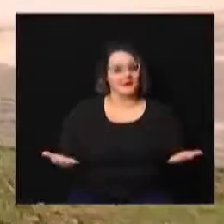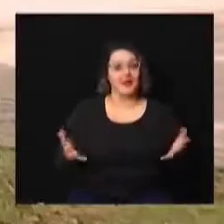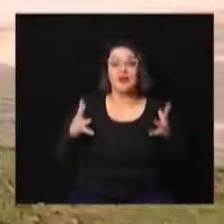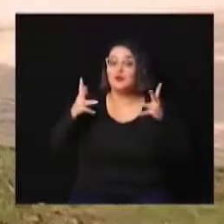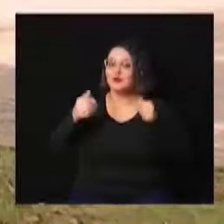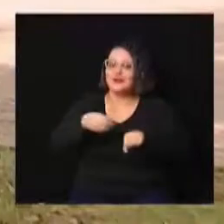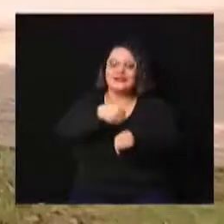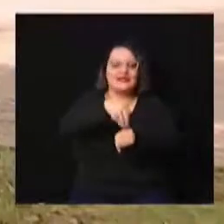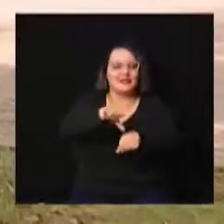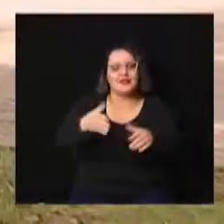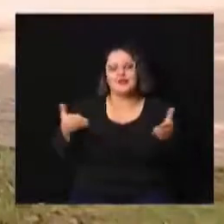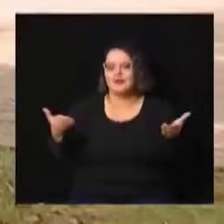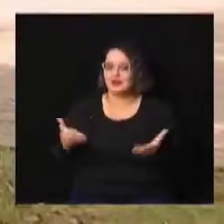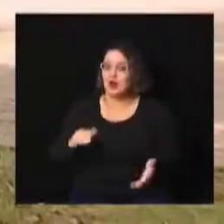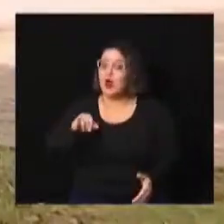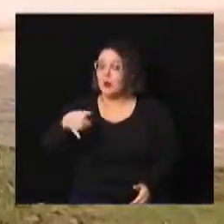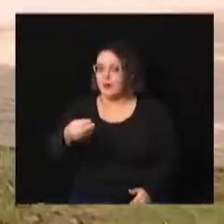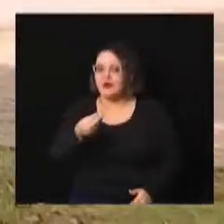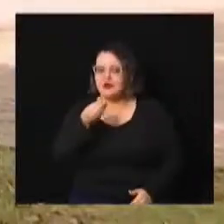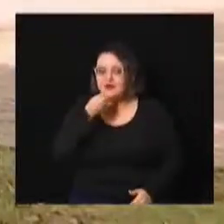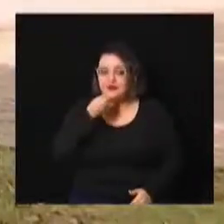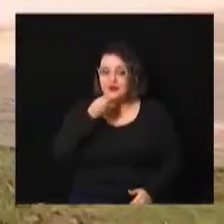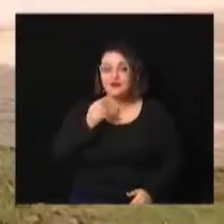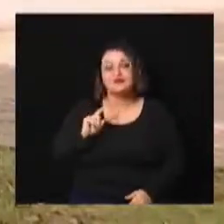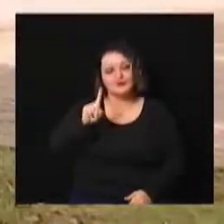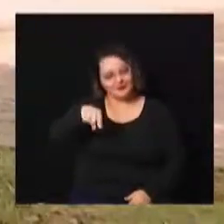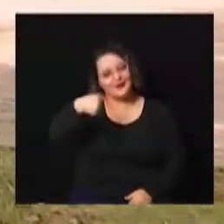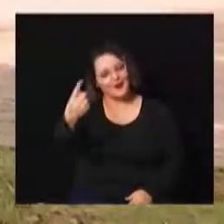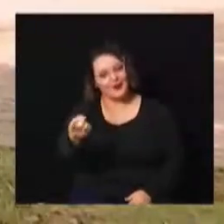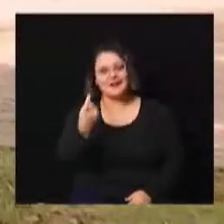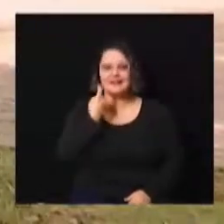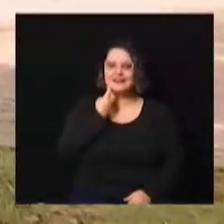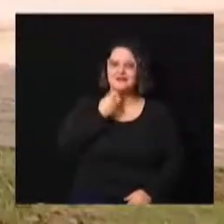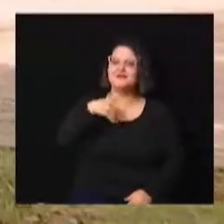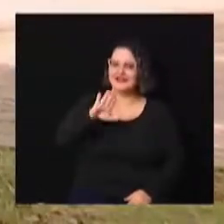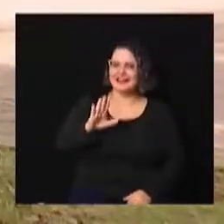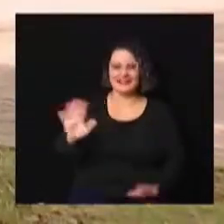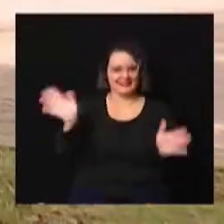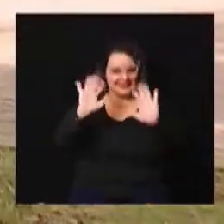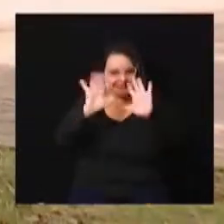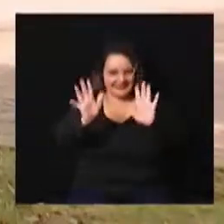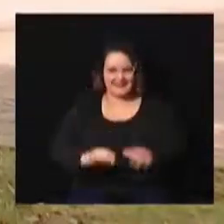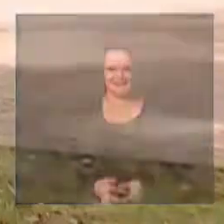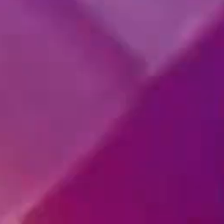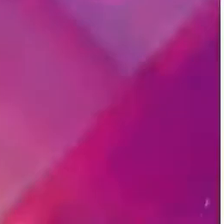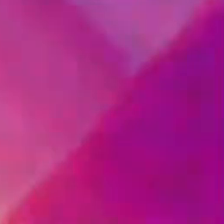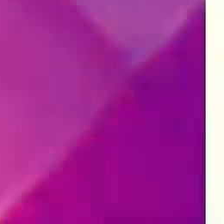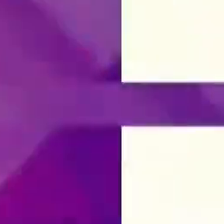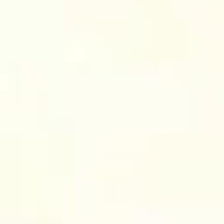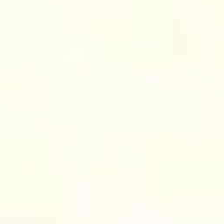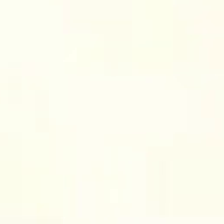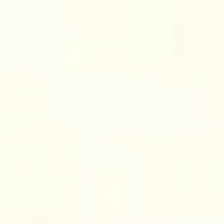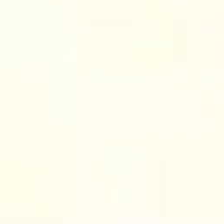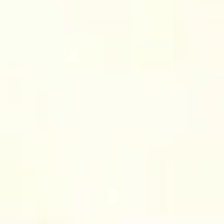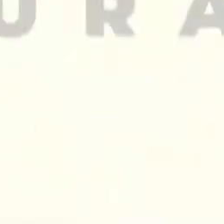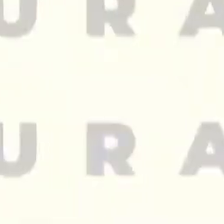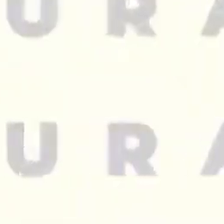E essas foram as dicas de hoje. Aproveite! Eu volto na próxima sexta-feira com muito mais. Tchau!